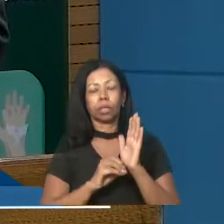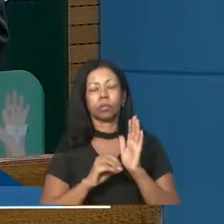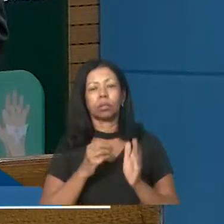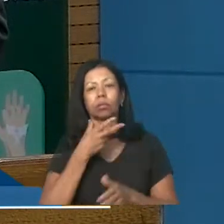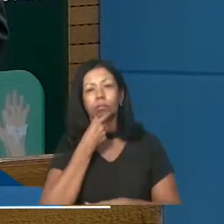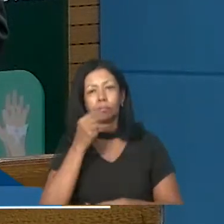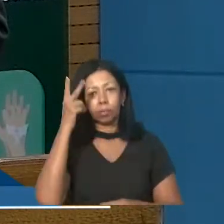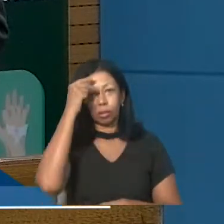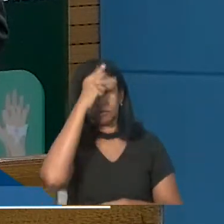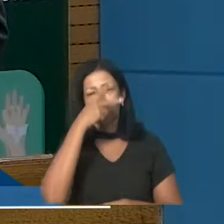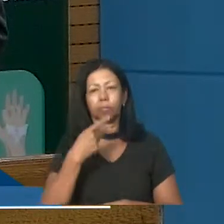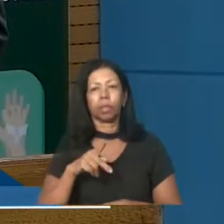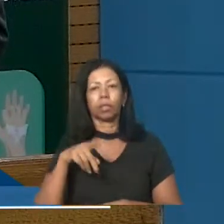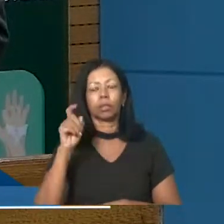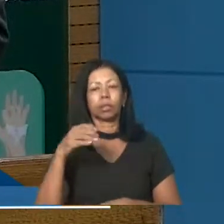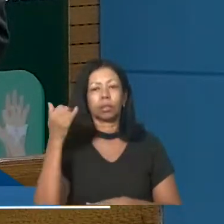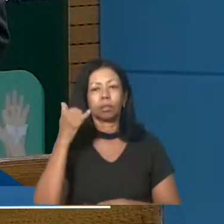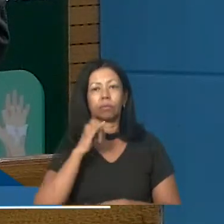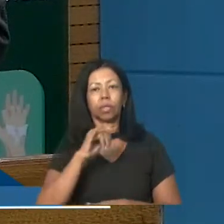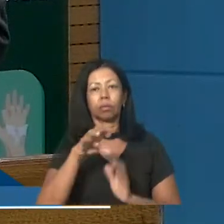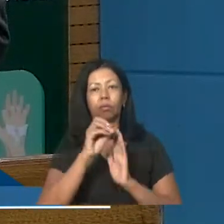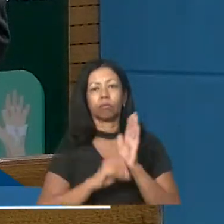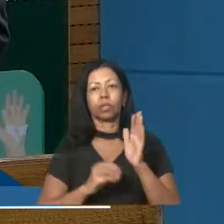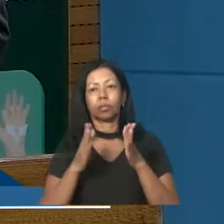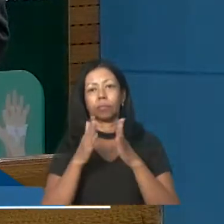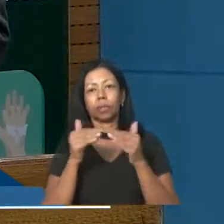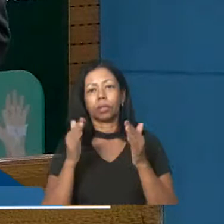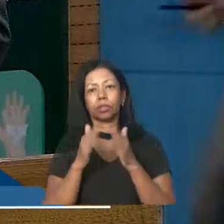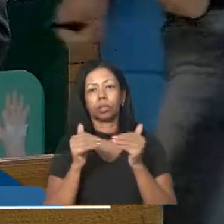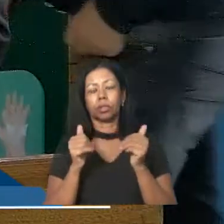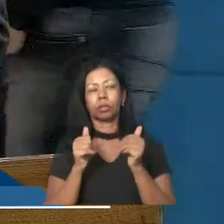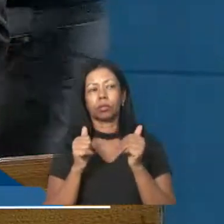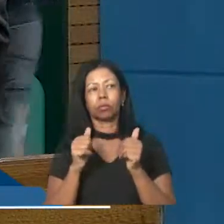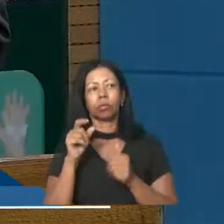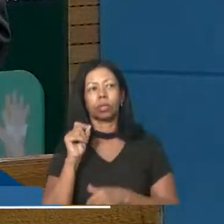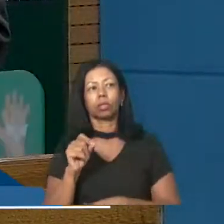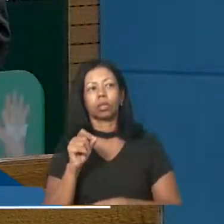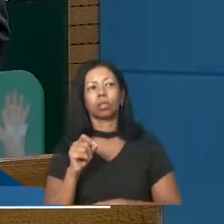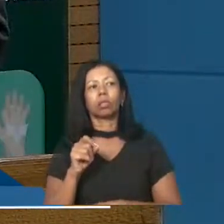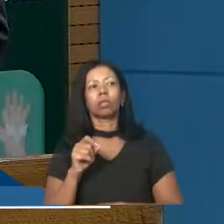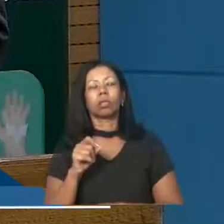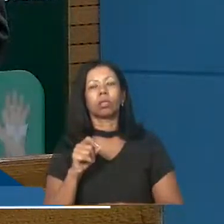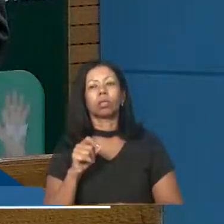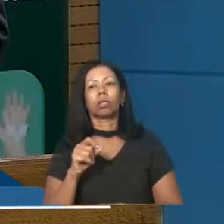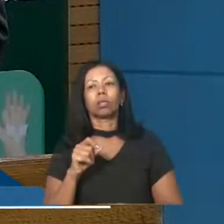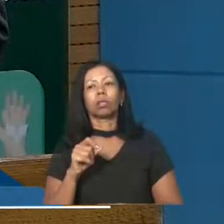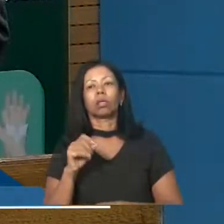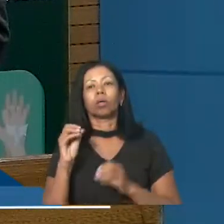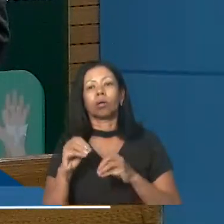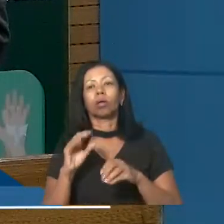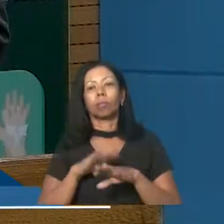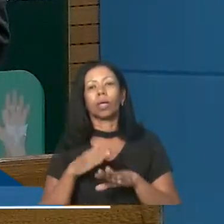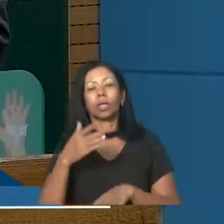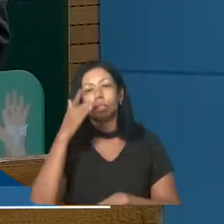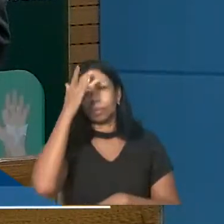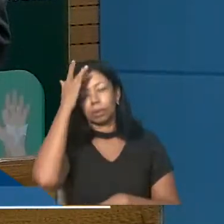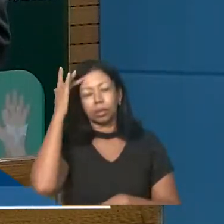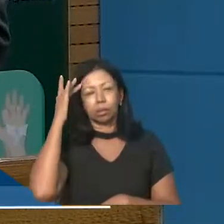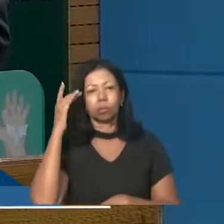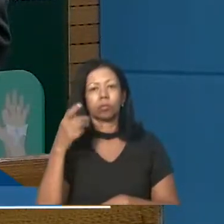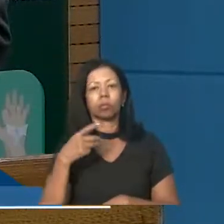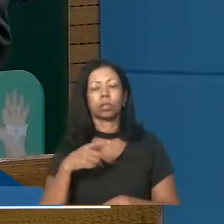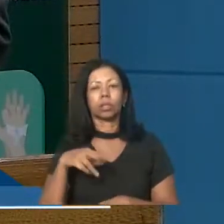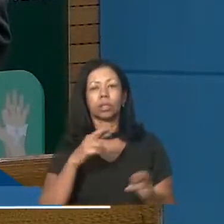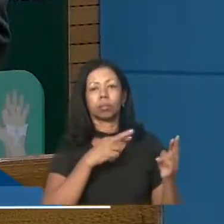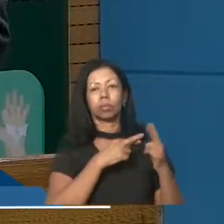municipal, a fim de que seja enviado ofício solicitando viabilidade de contratação de mais pessoas junto à empresa responsável pela